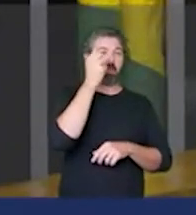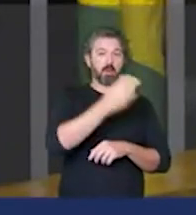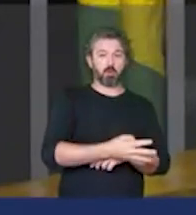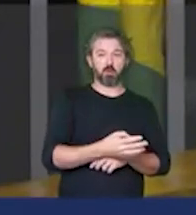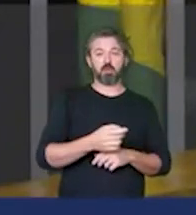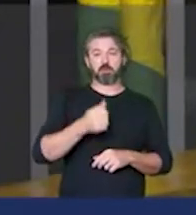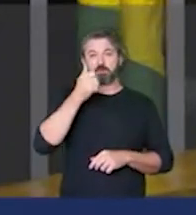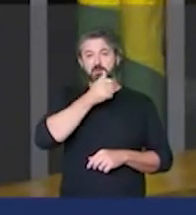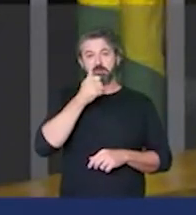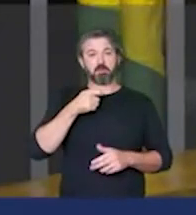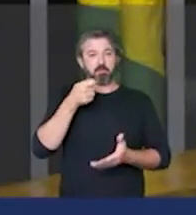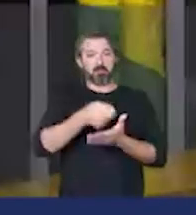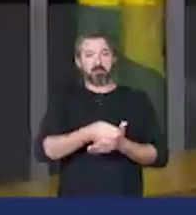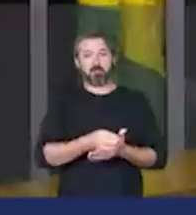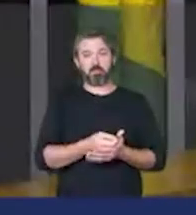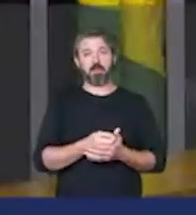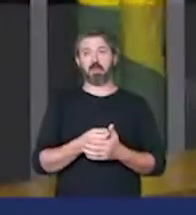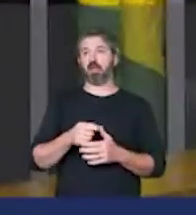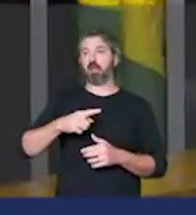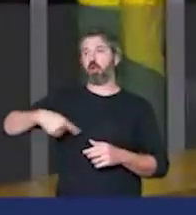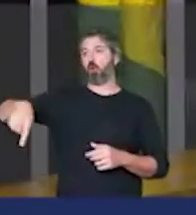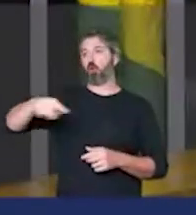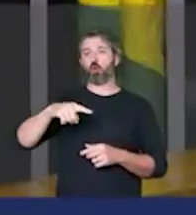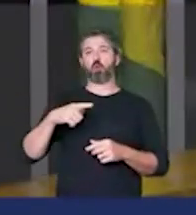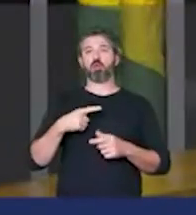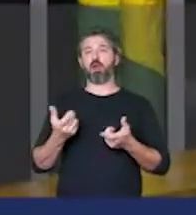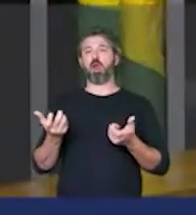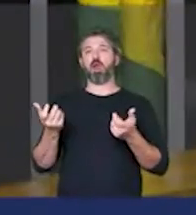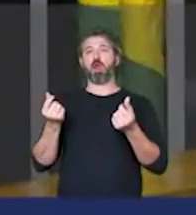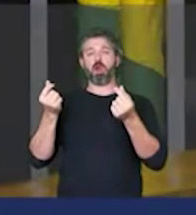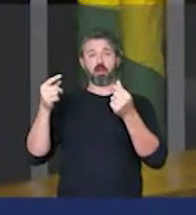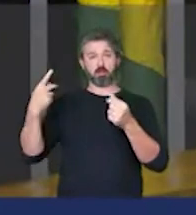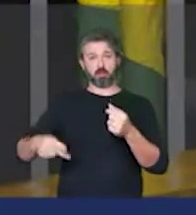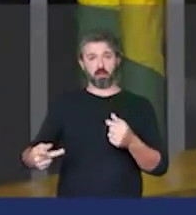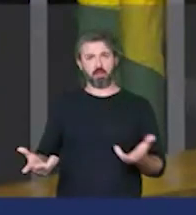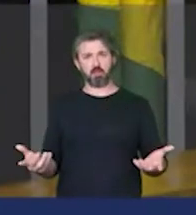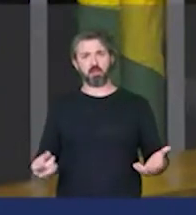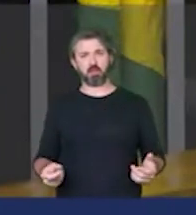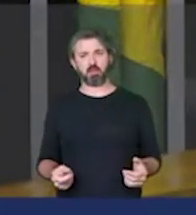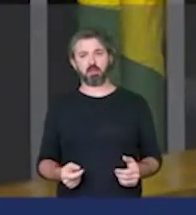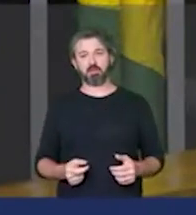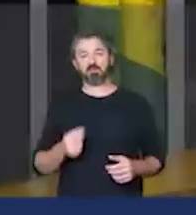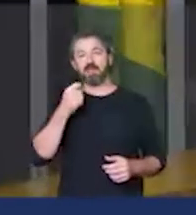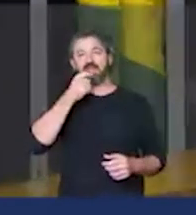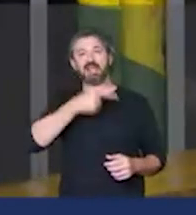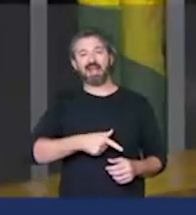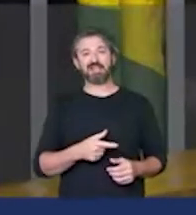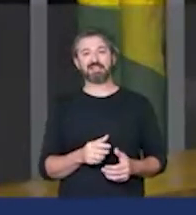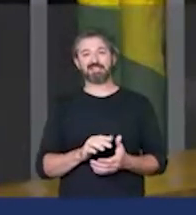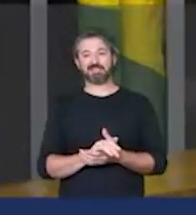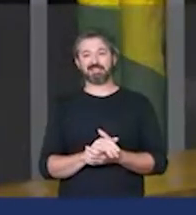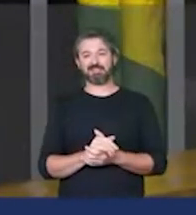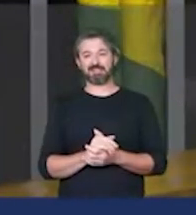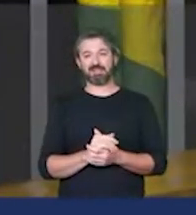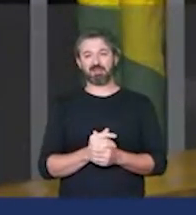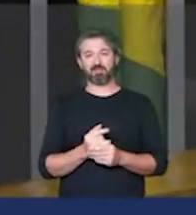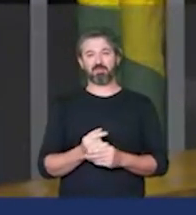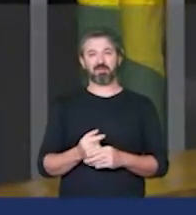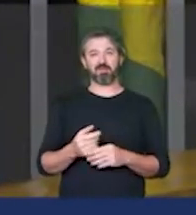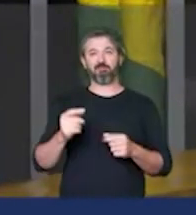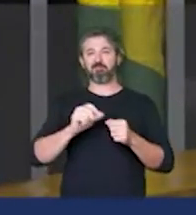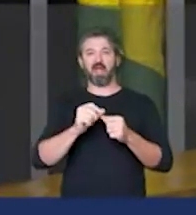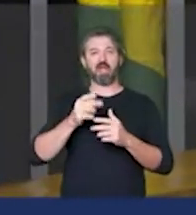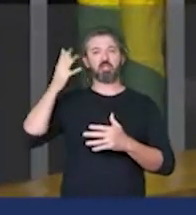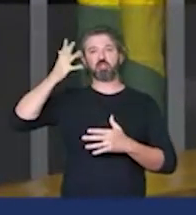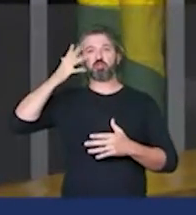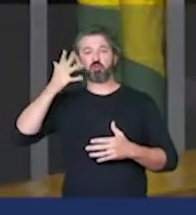obrigado a financiar os grandes privilégios deste parlamento, da elite do funcionalismo público. Então, é muito engraçado falar ou fazer